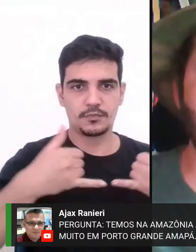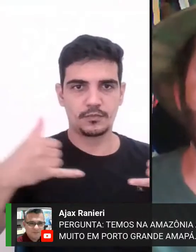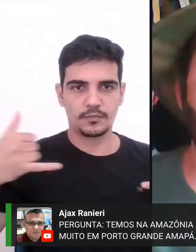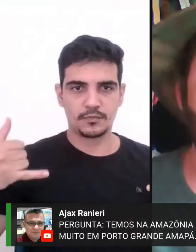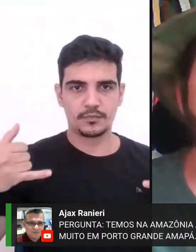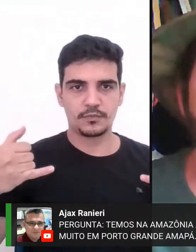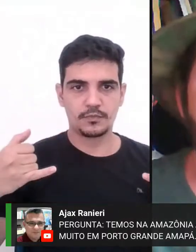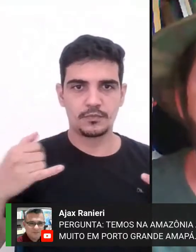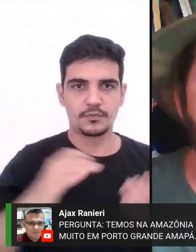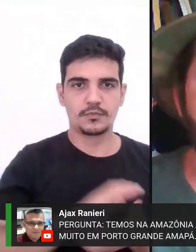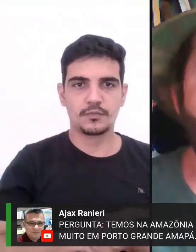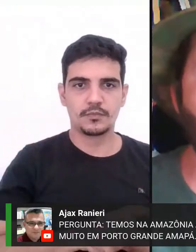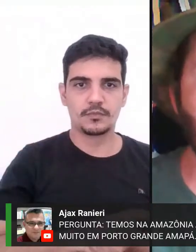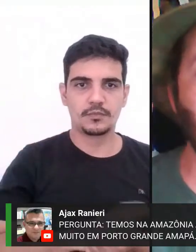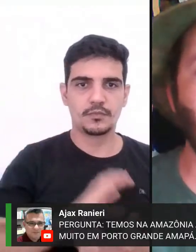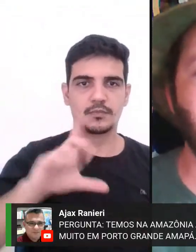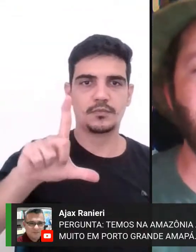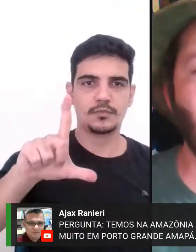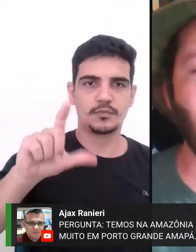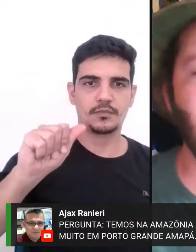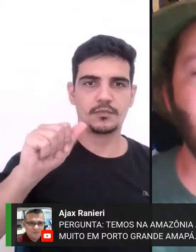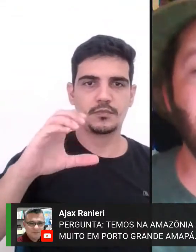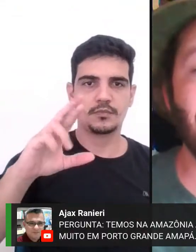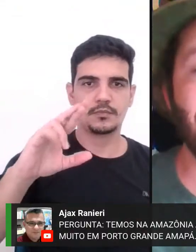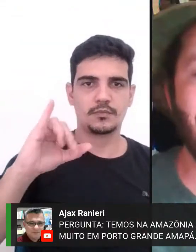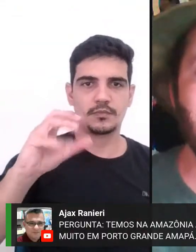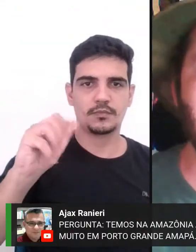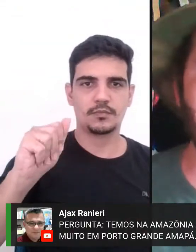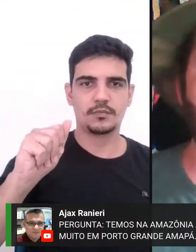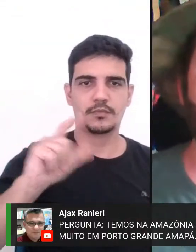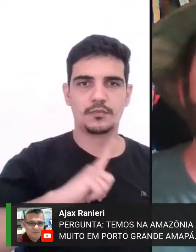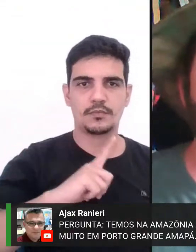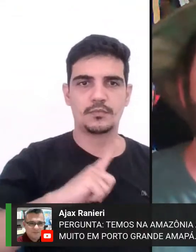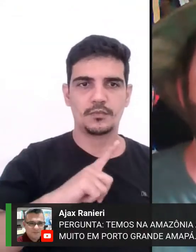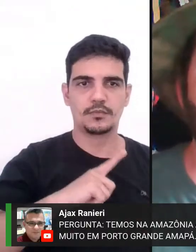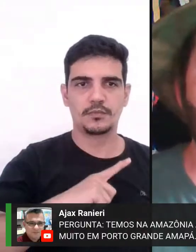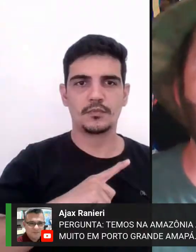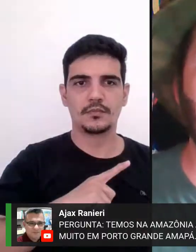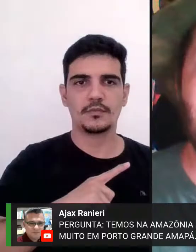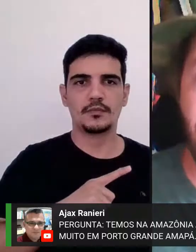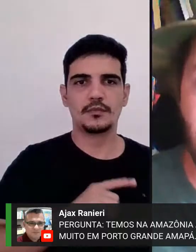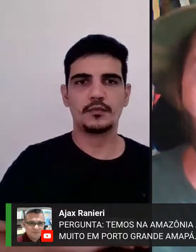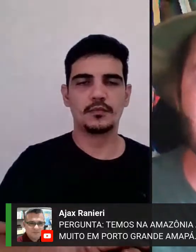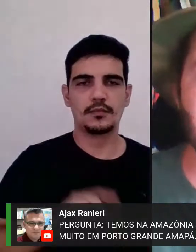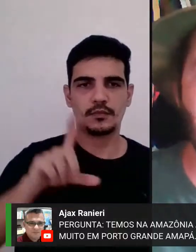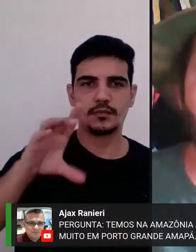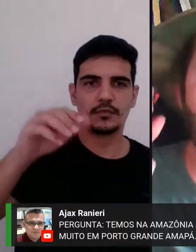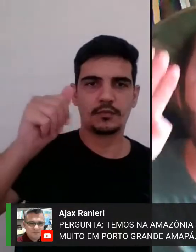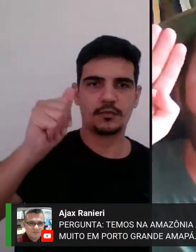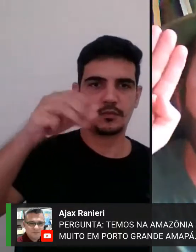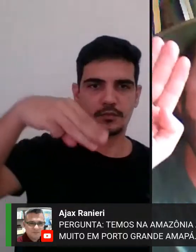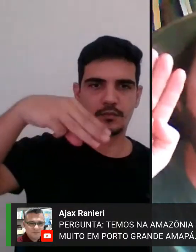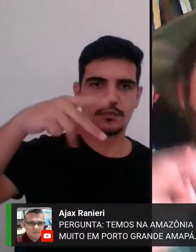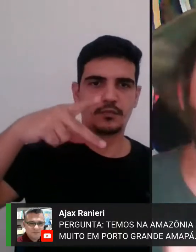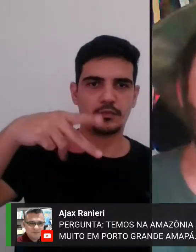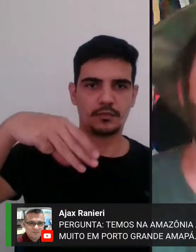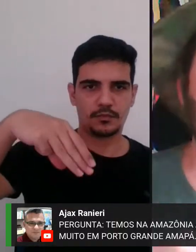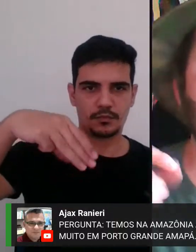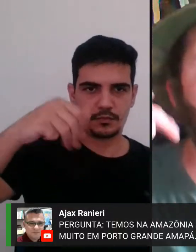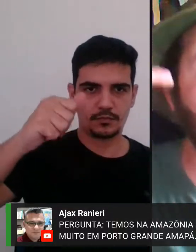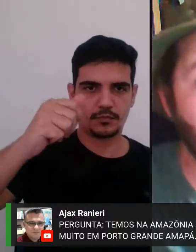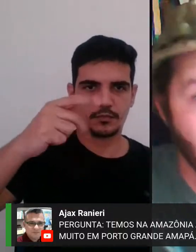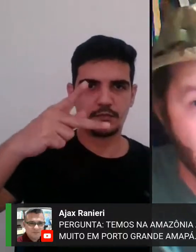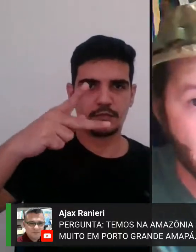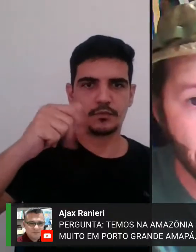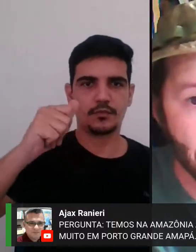30 centímetros, isso é verdade. Encontramos muito em Porto Grande, Amapá, olha que legal. E ela é venenosa, tá? Inclusive essa é a lacraia